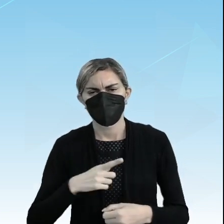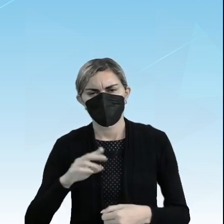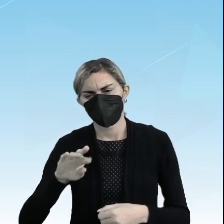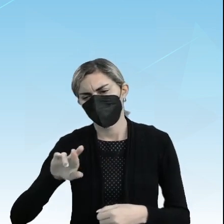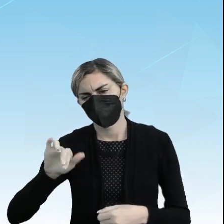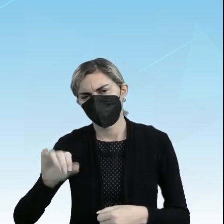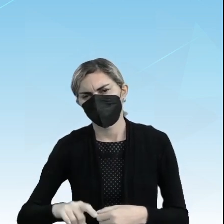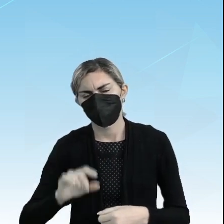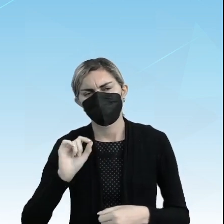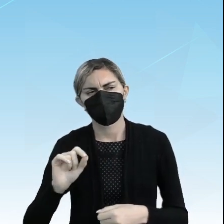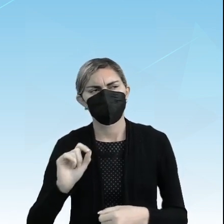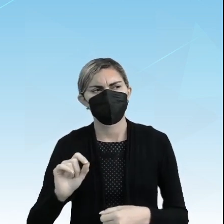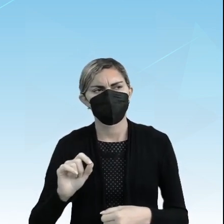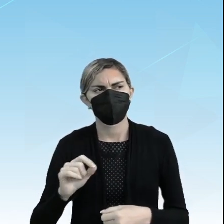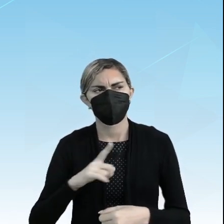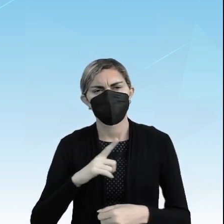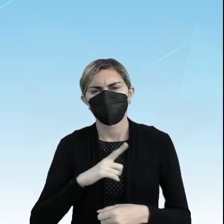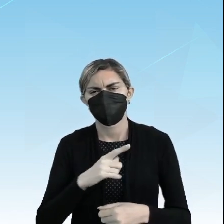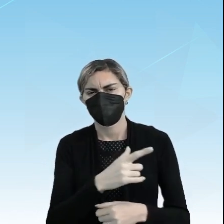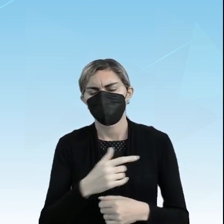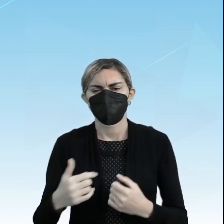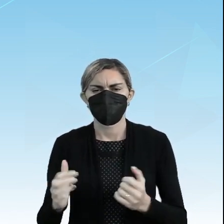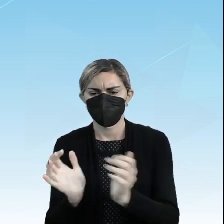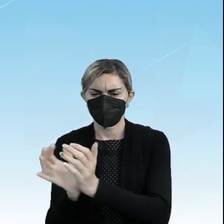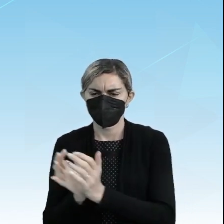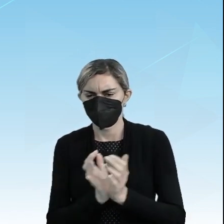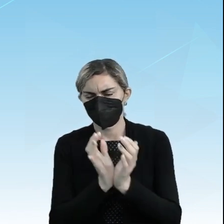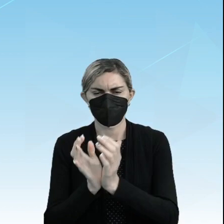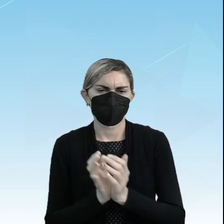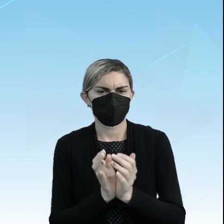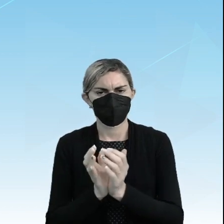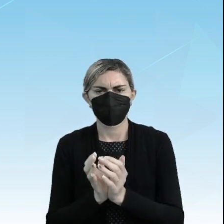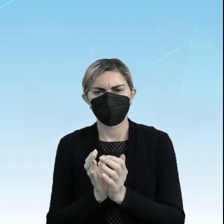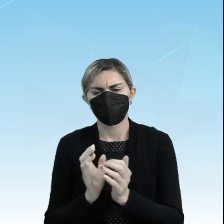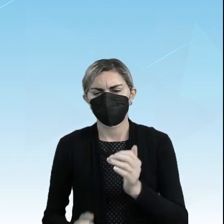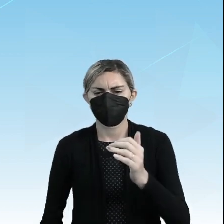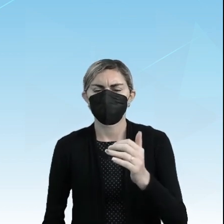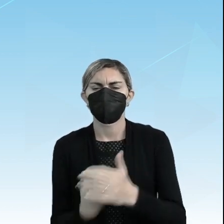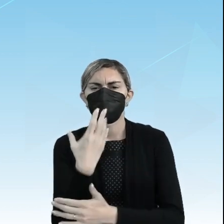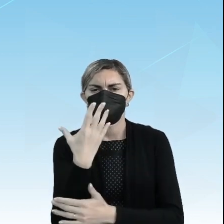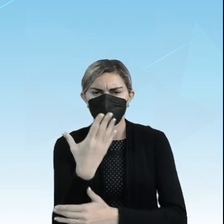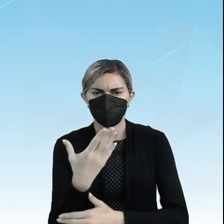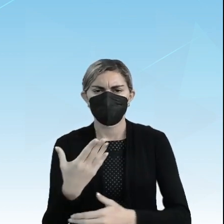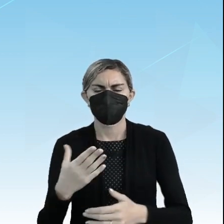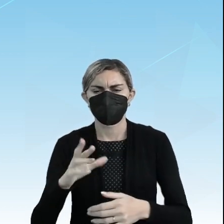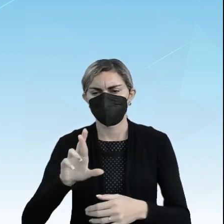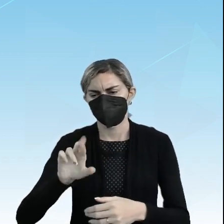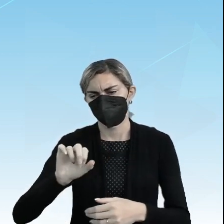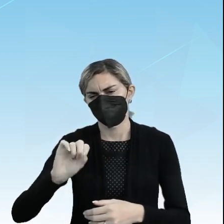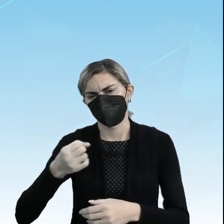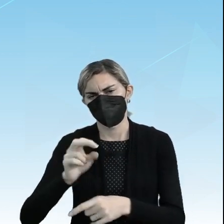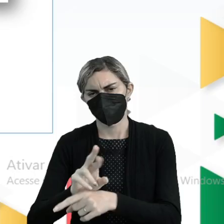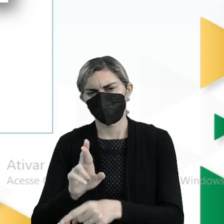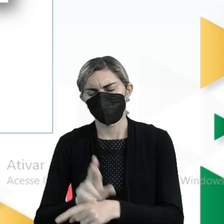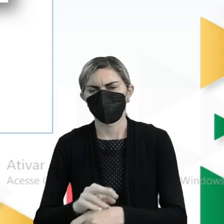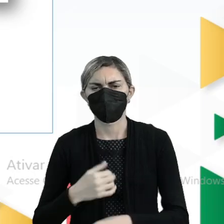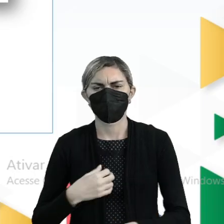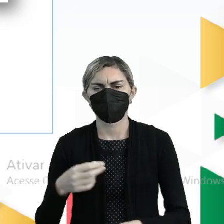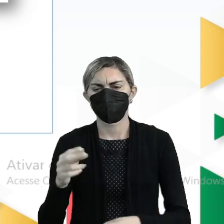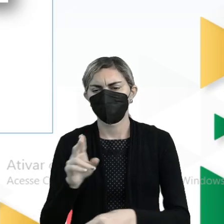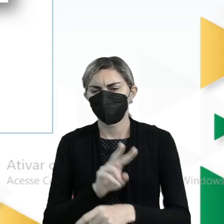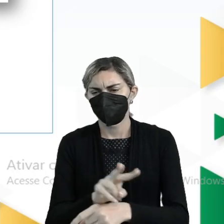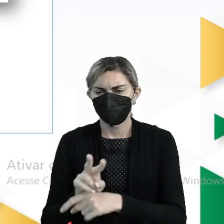BRICS aí, o que é BRICS, gente? É uma instituição de grupo chamado BRICS. Foi criado um banco de reservas emergenciais